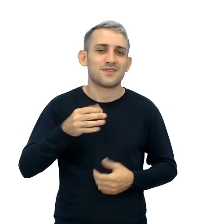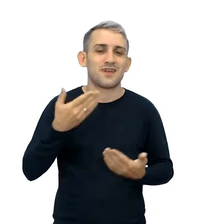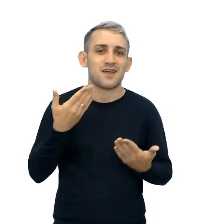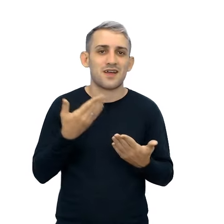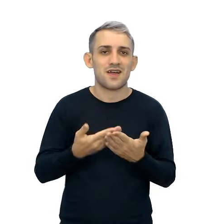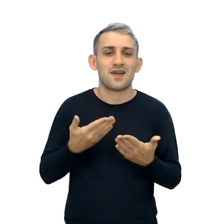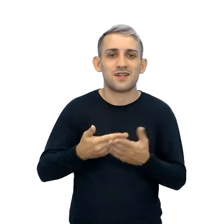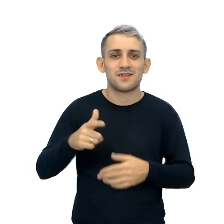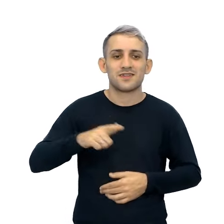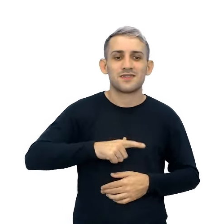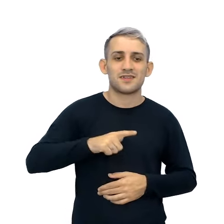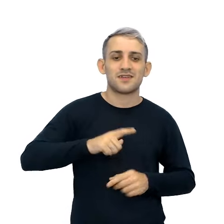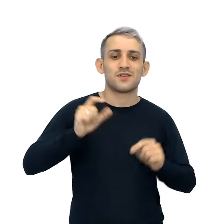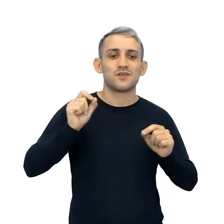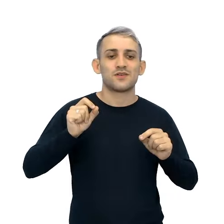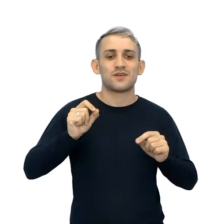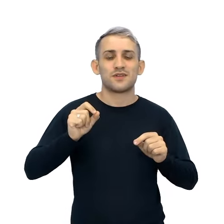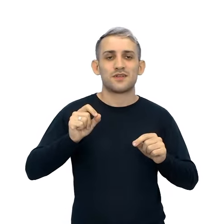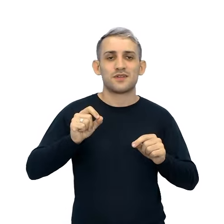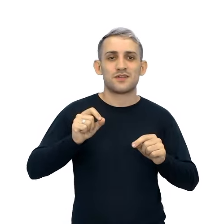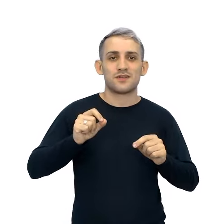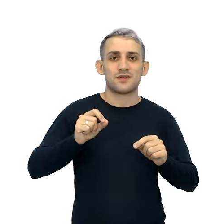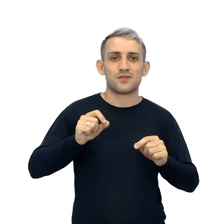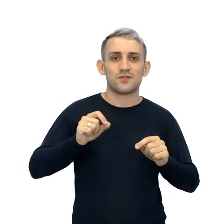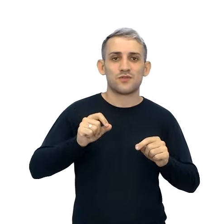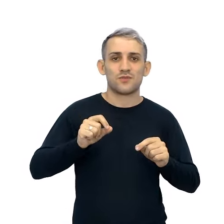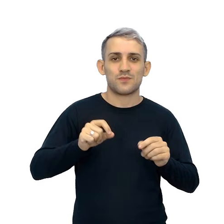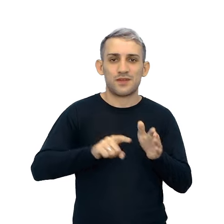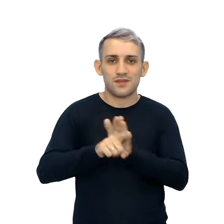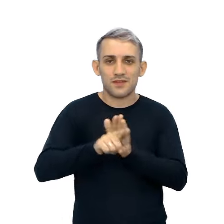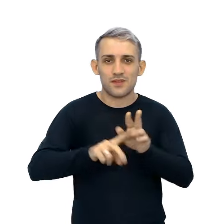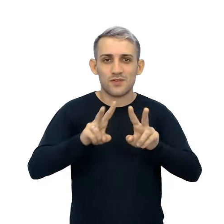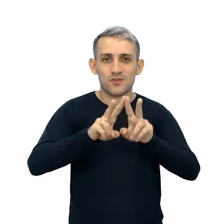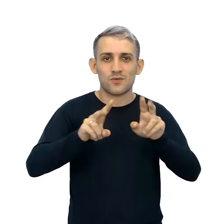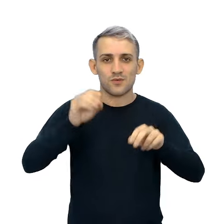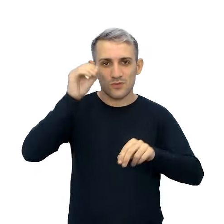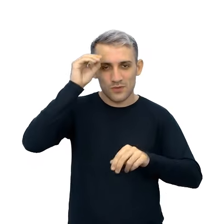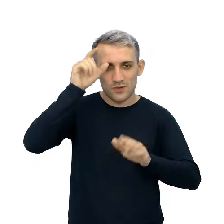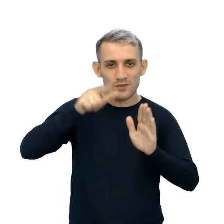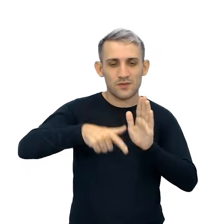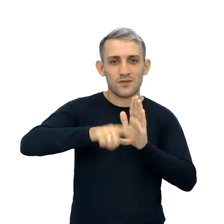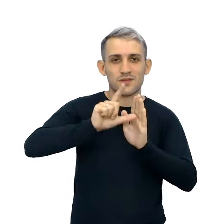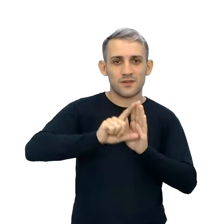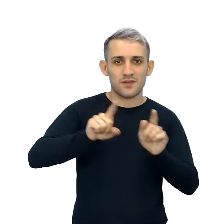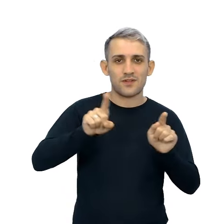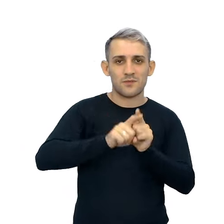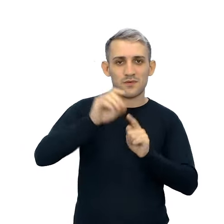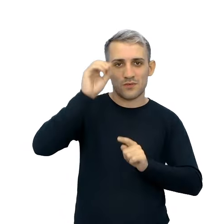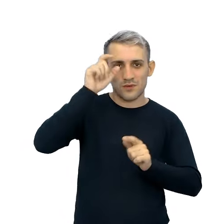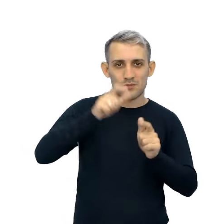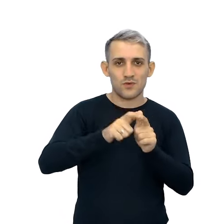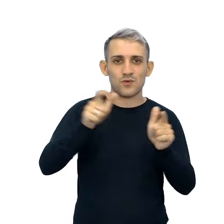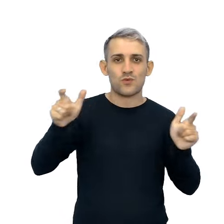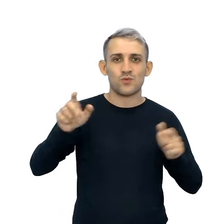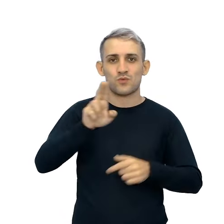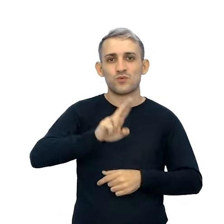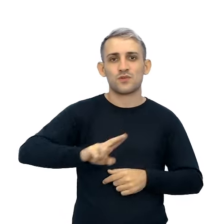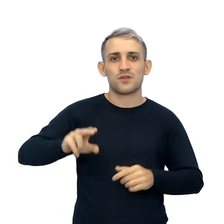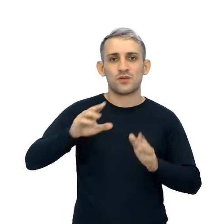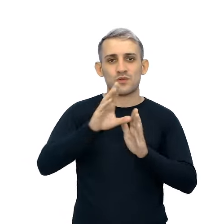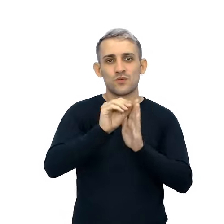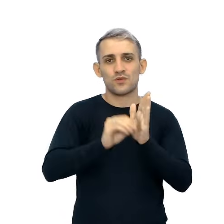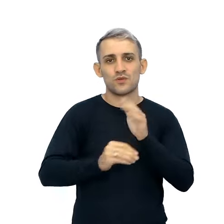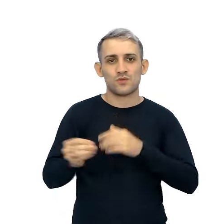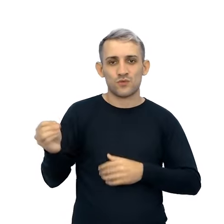aula tem levantamento de conhecimentos prévios, tem ampliação do conhecimento por meio da apresentação de conteúdos novos,